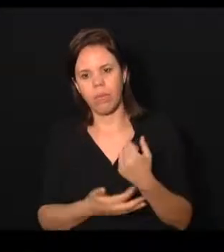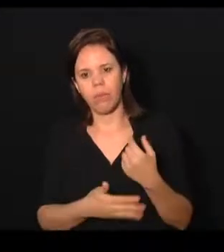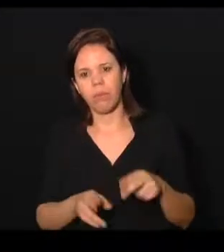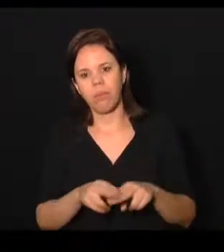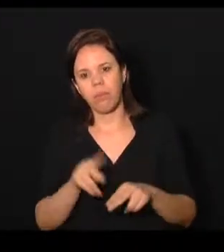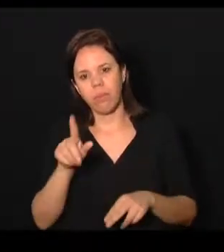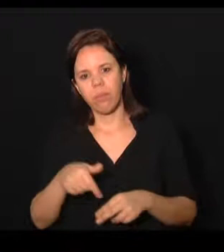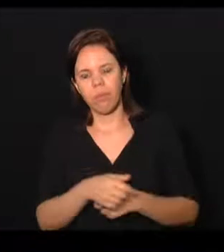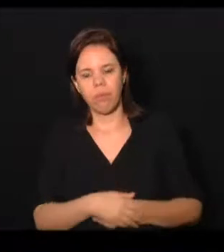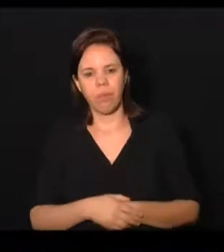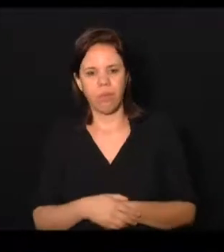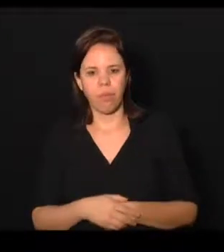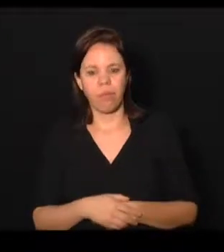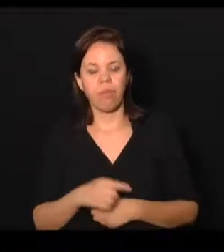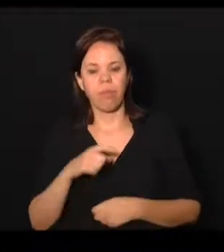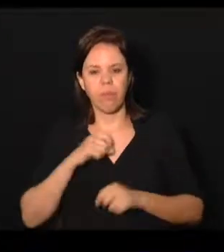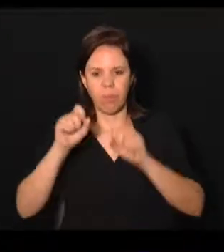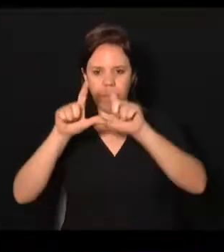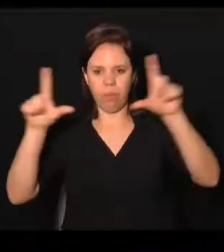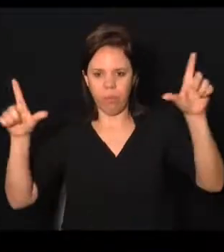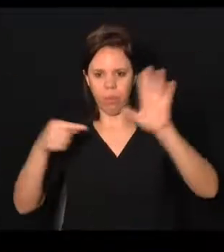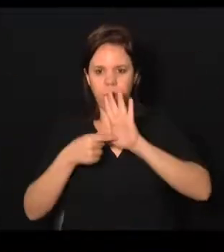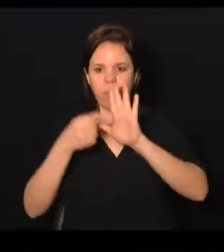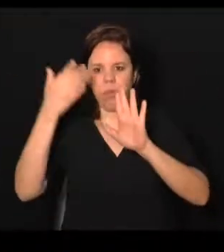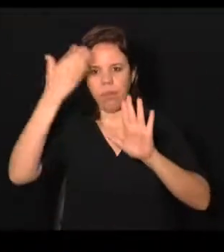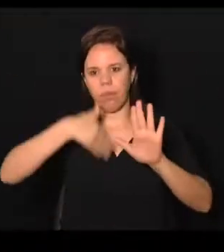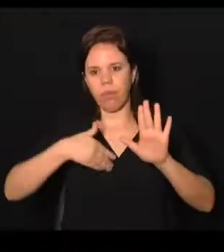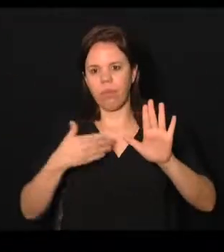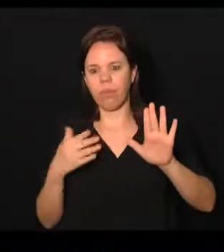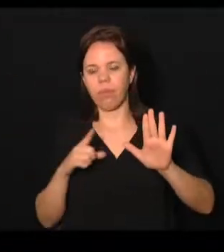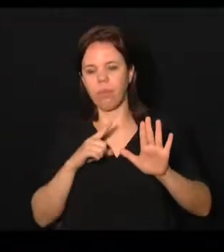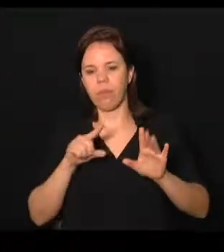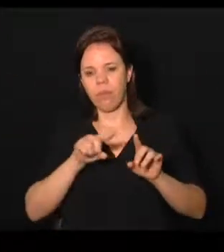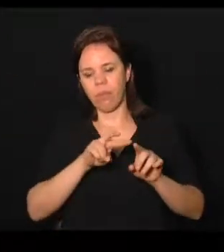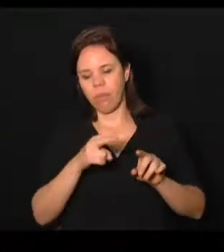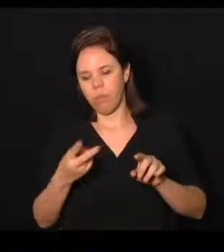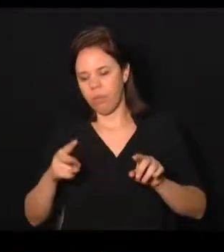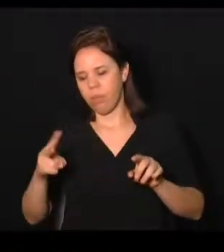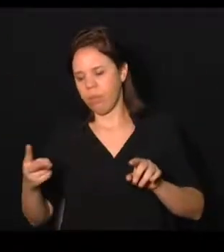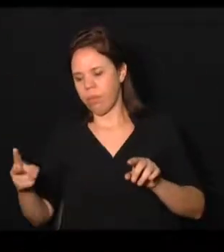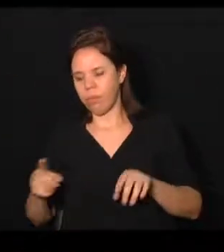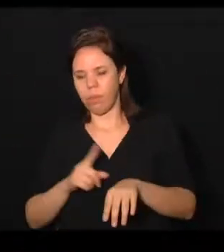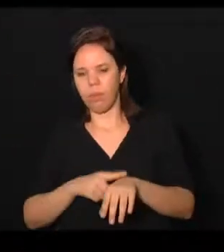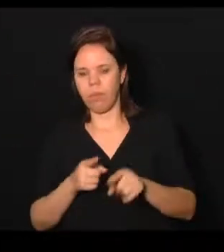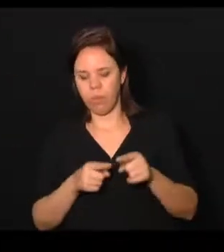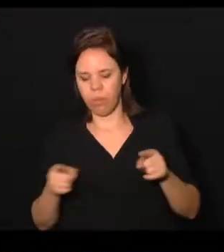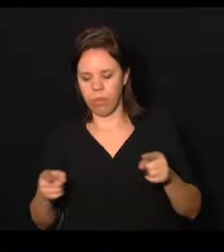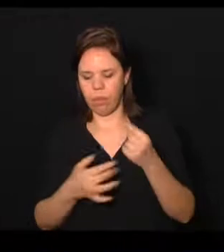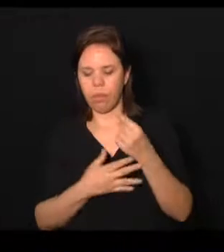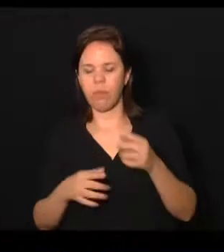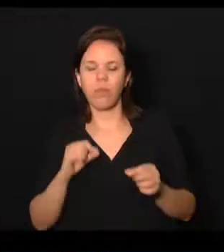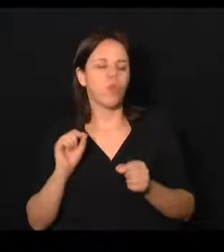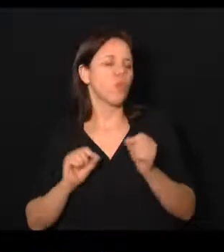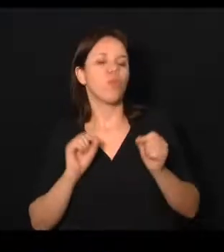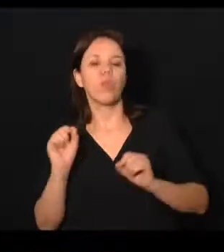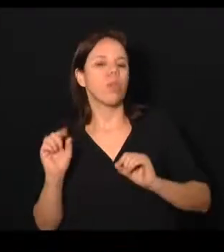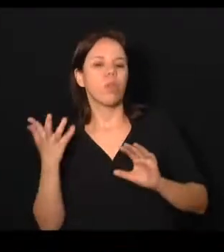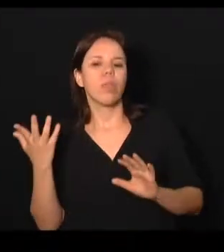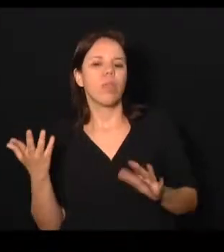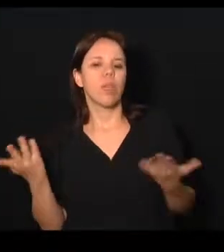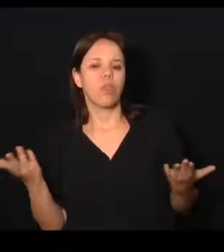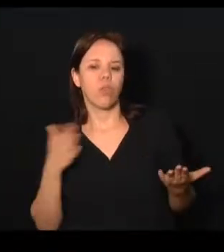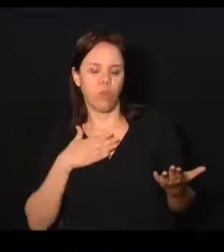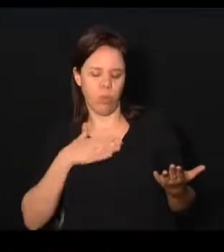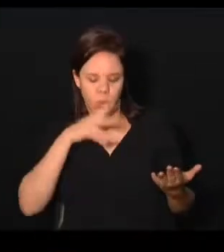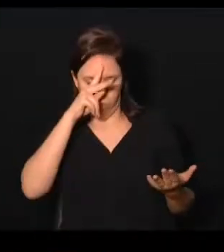tem aqui, nesse slide, um ciclo do sangue. O que acontece com o meu sangue quando eu dou? Essa é uma pergunta frequente que a